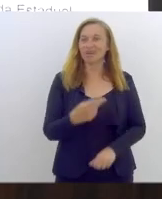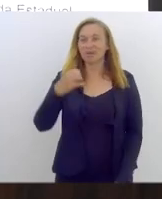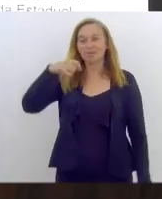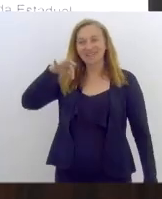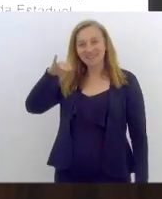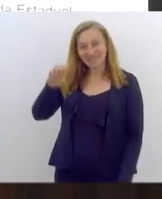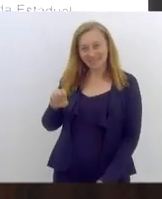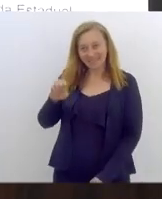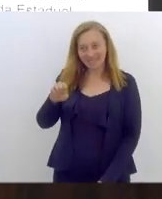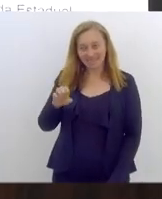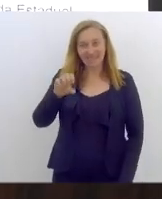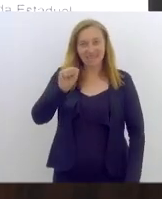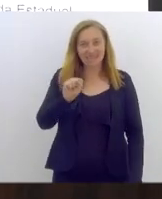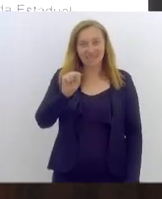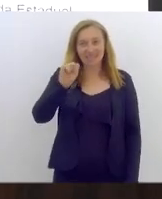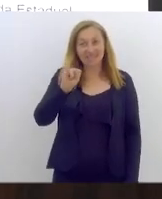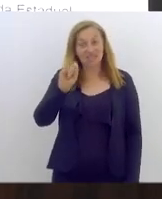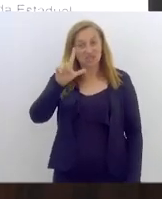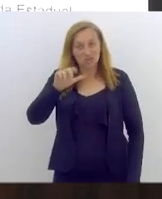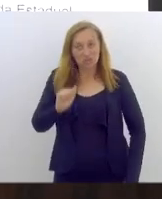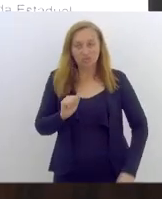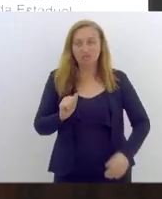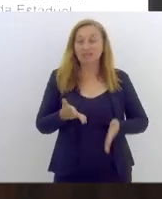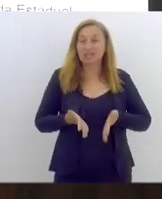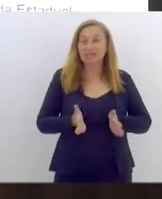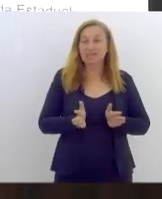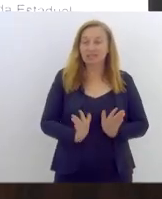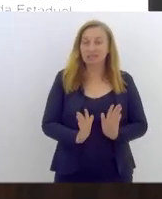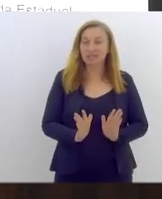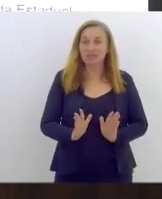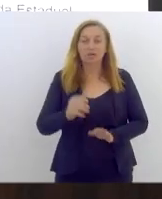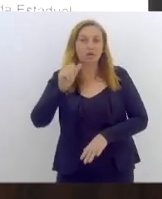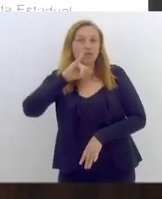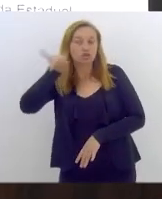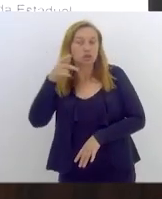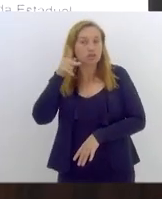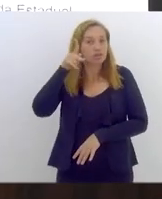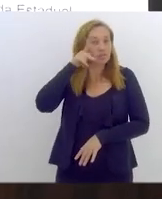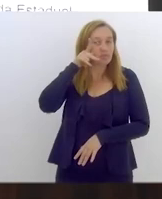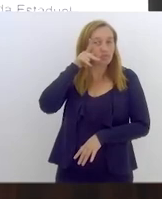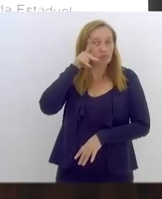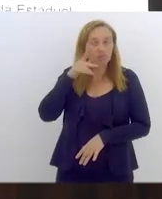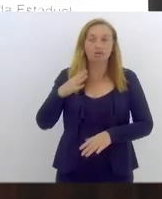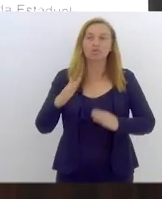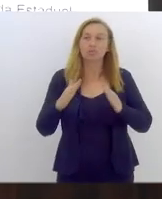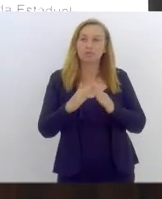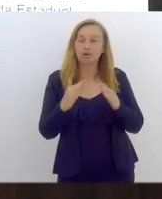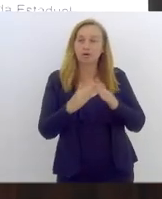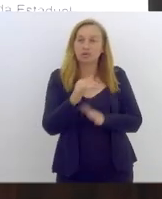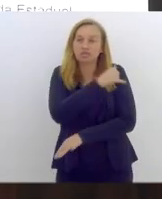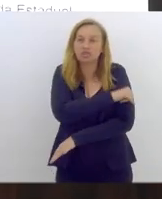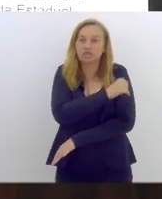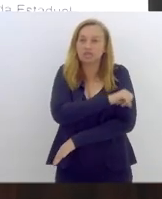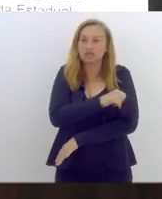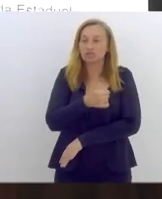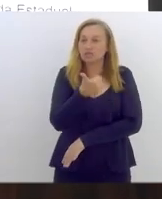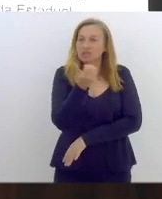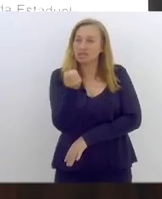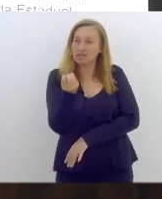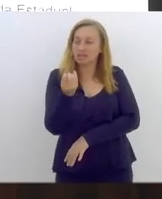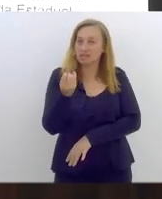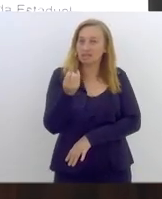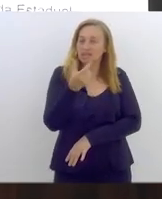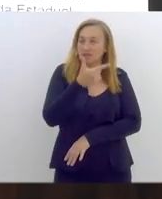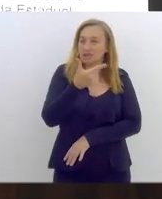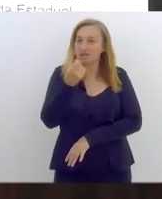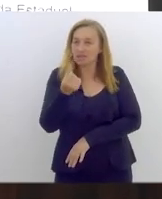Silva. Marinette, nascida em João Pessoa, moradora da cidade do Rio de Janeiro desde os 26 anos de idade, Marinette